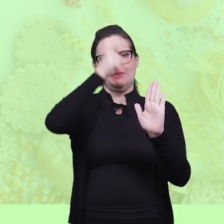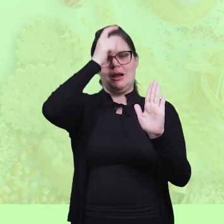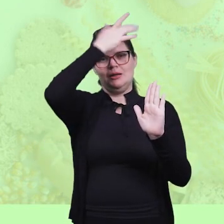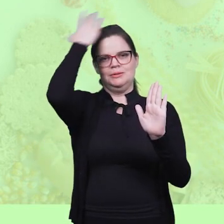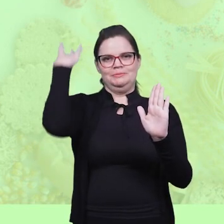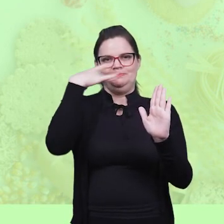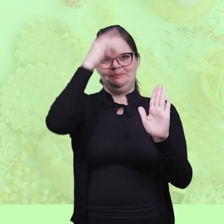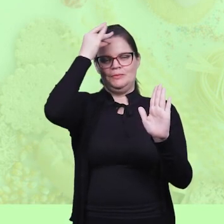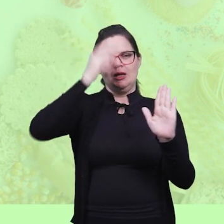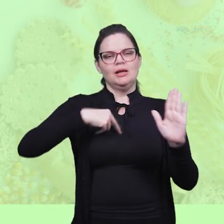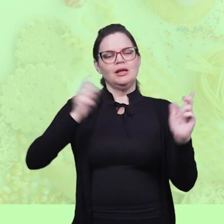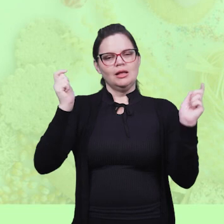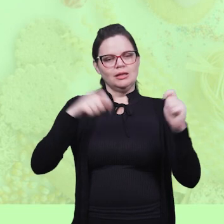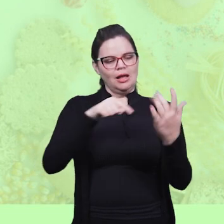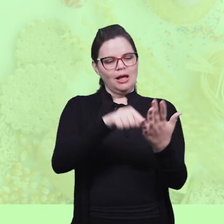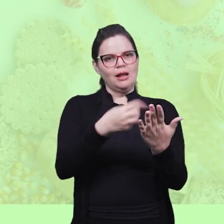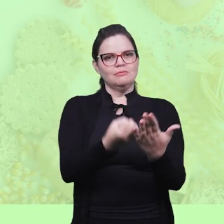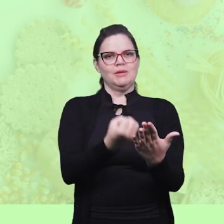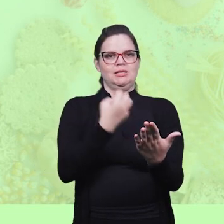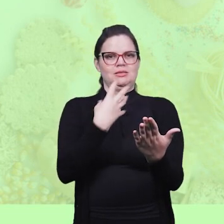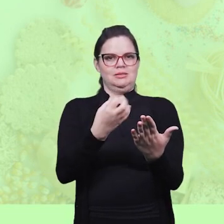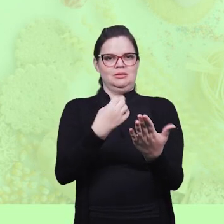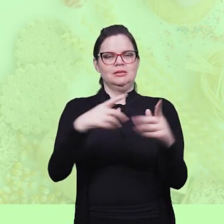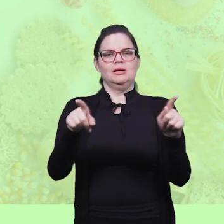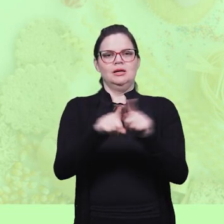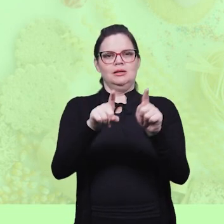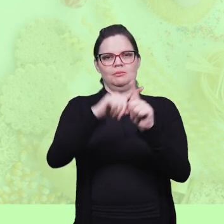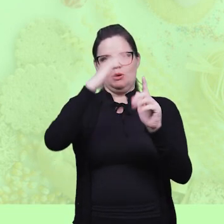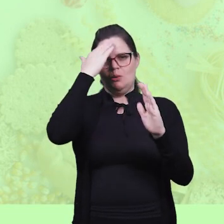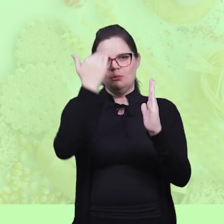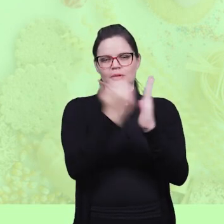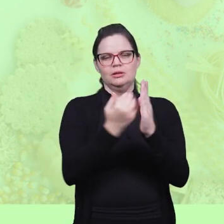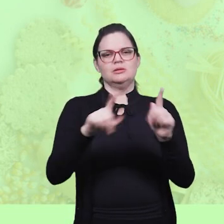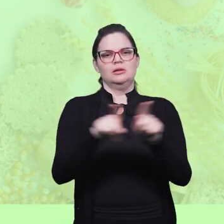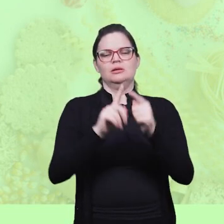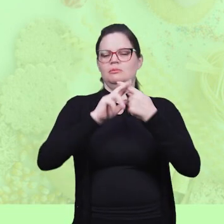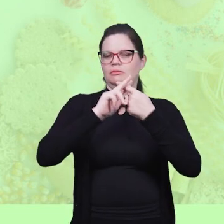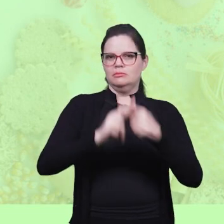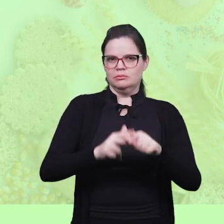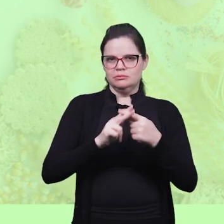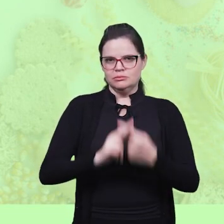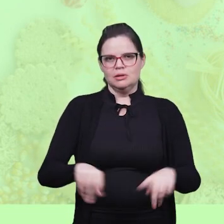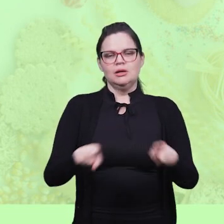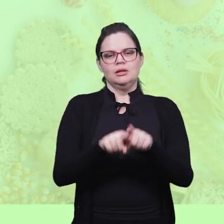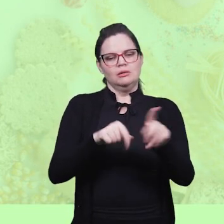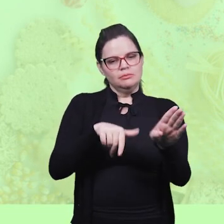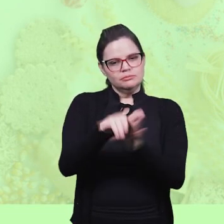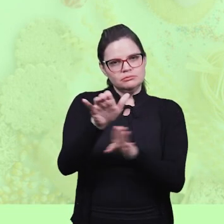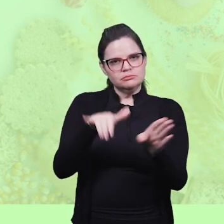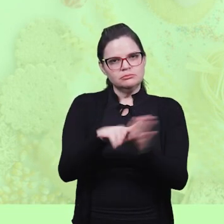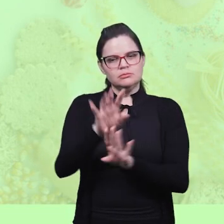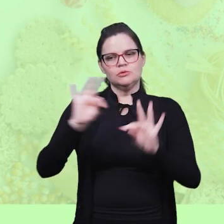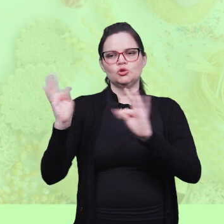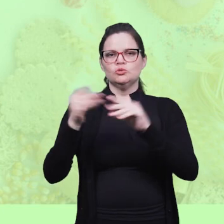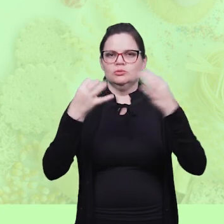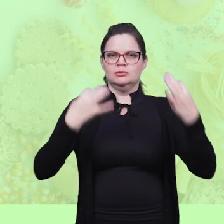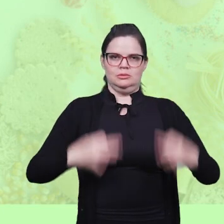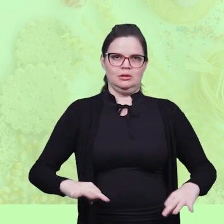e proveitosa para ensinar, para redarguir, para corrigir, para instruir em